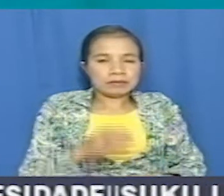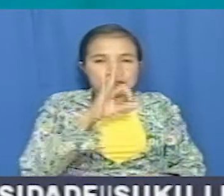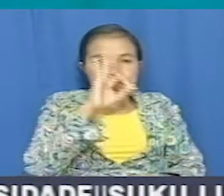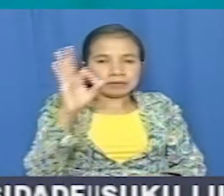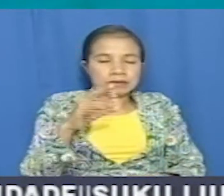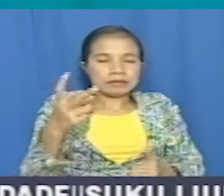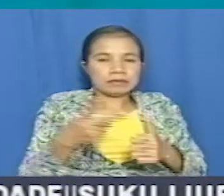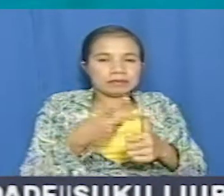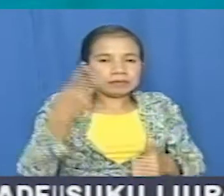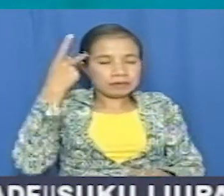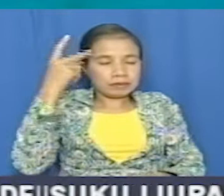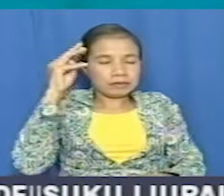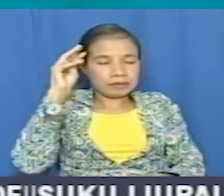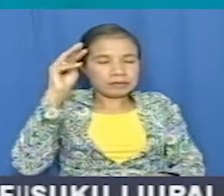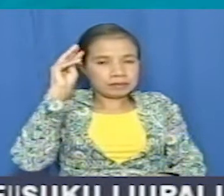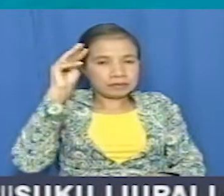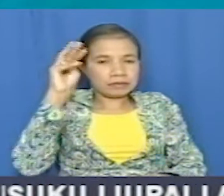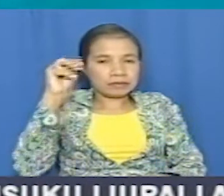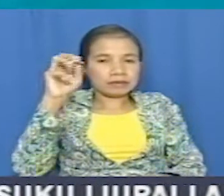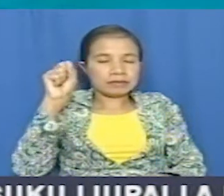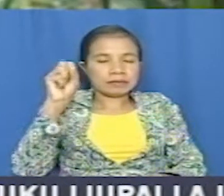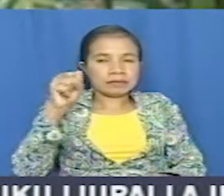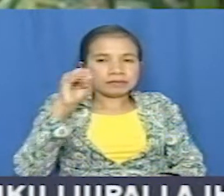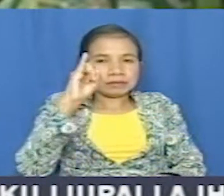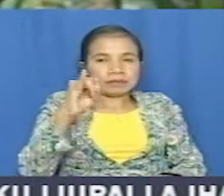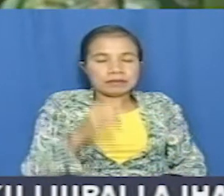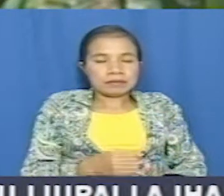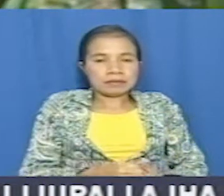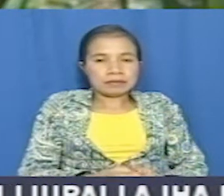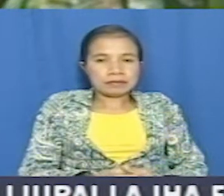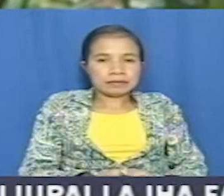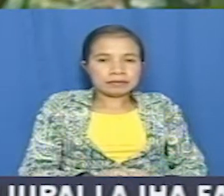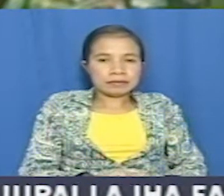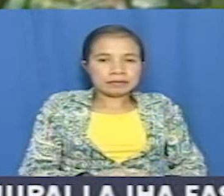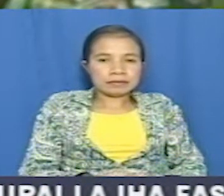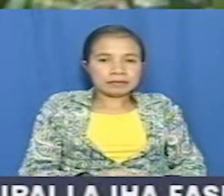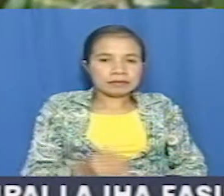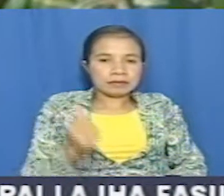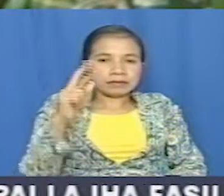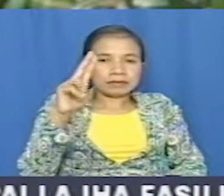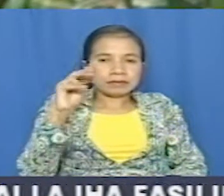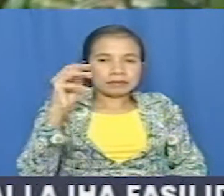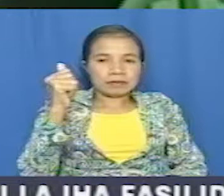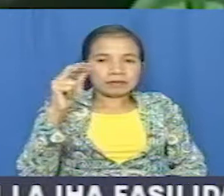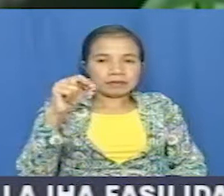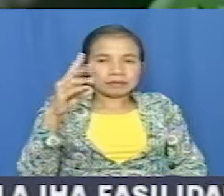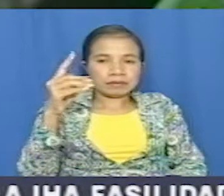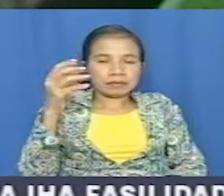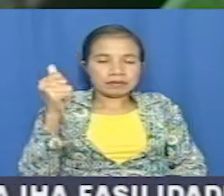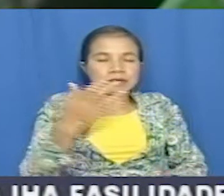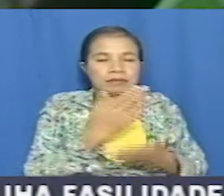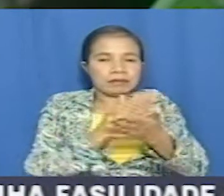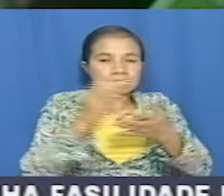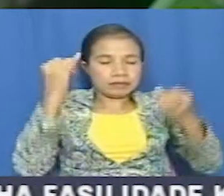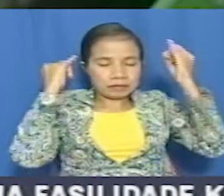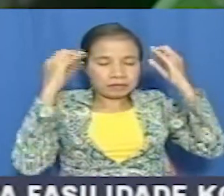né, vice-primeira-ministra no Ministra Solidariedade Social no Inclusão, Armanda Berta dos Santos, halau